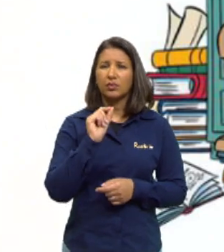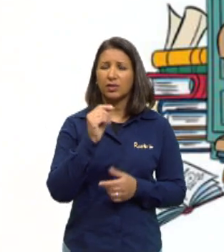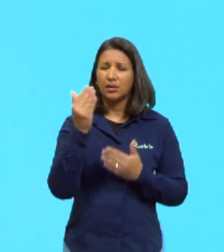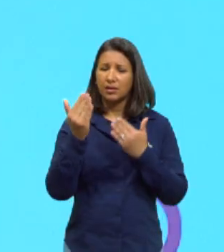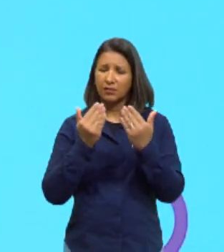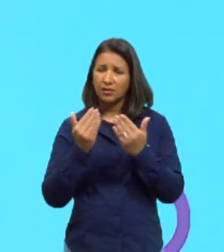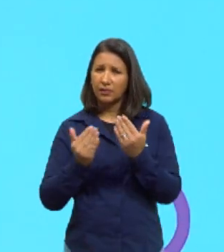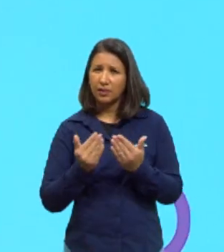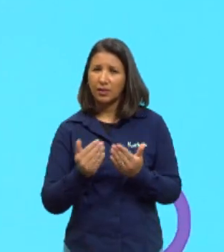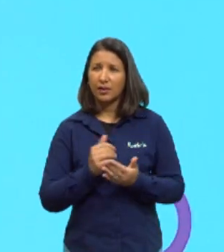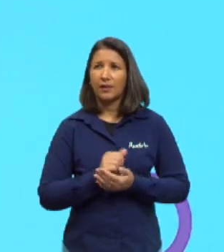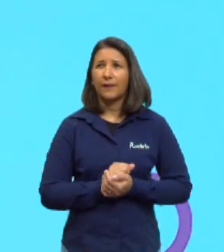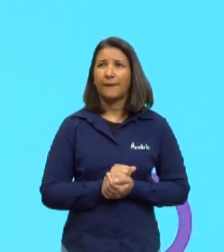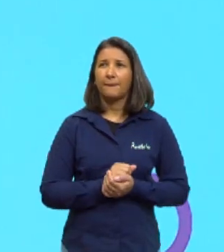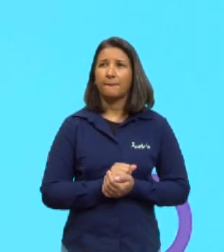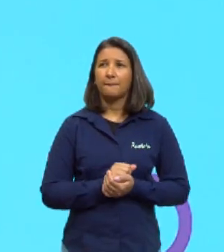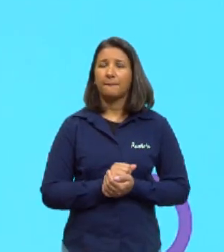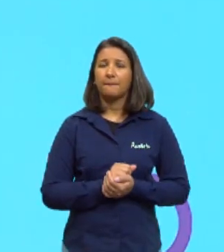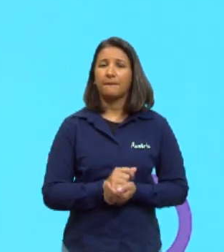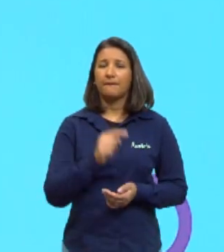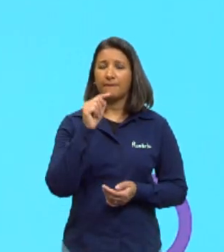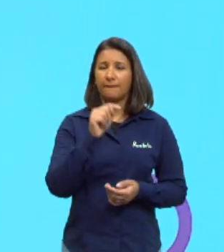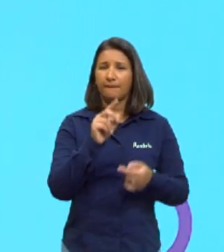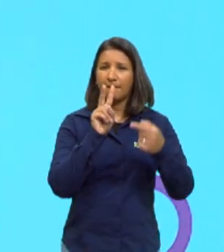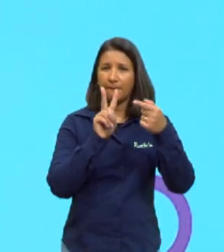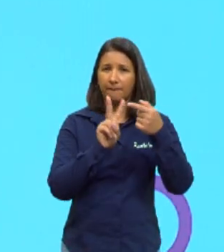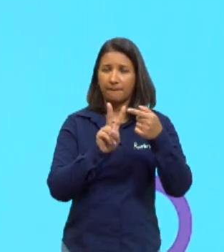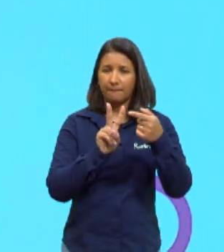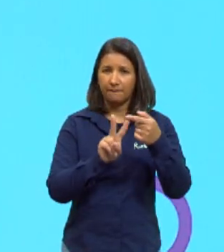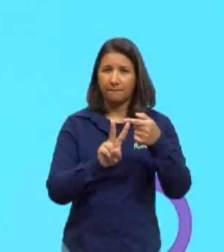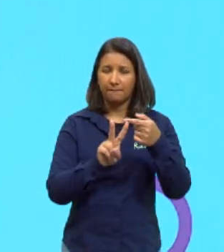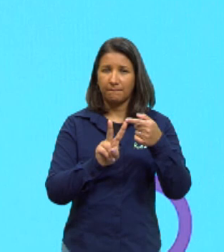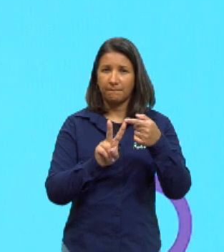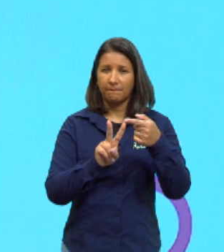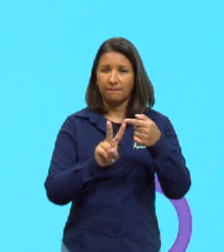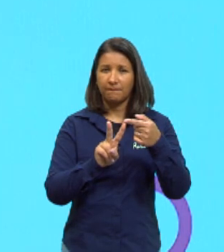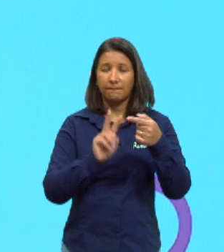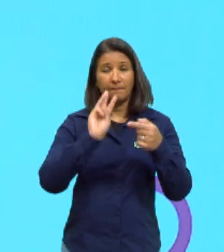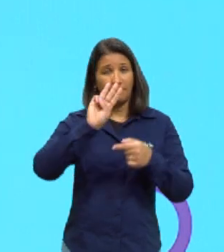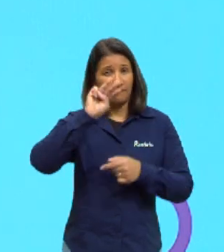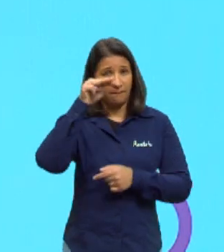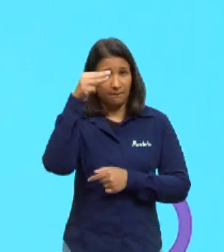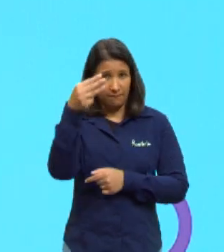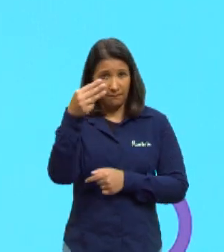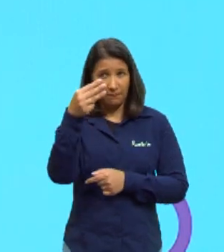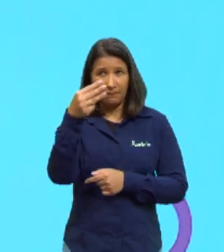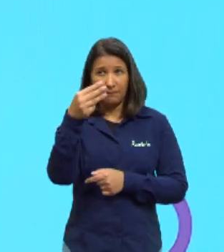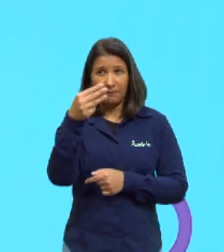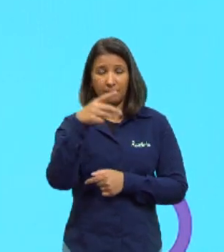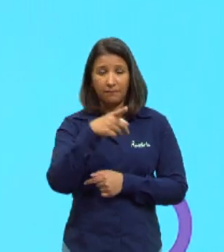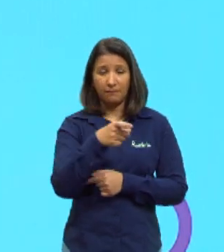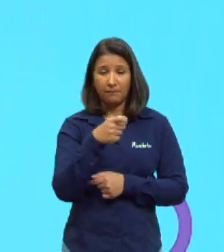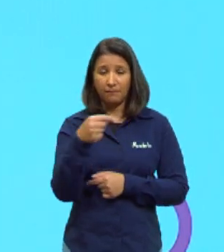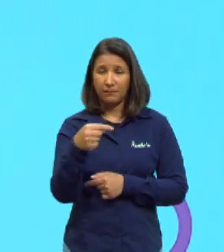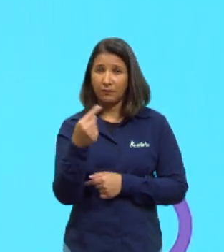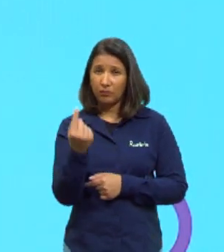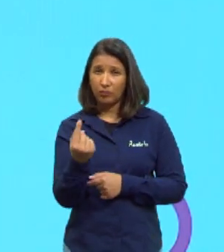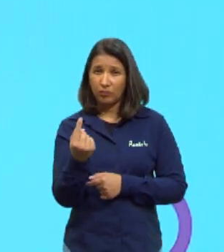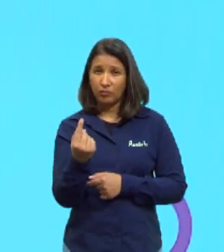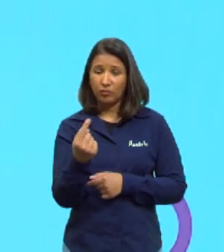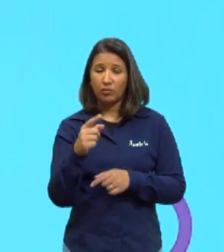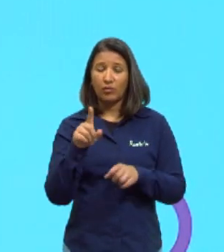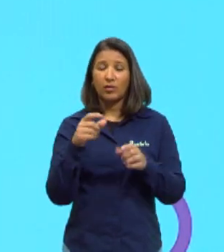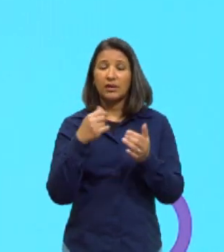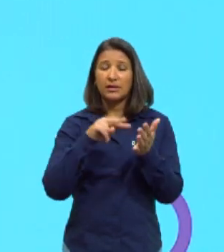analisar aqui? Que se essa raiz ela é uma raiz cúbica de x menos 1, significa que os